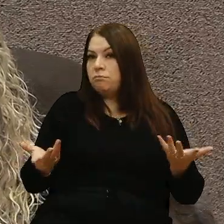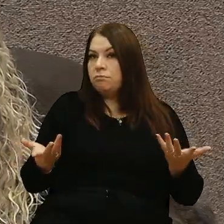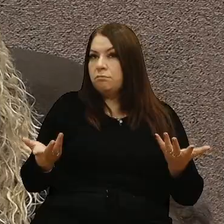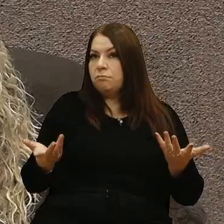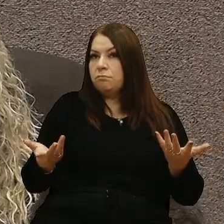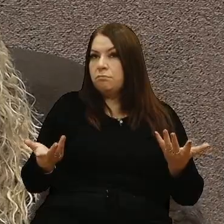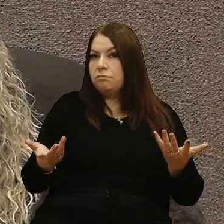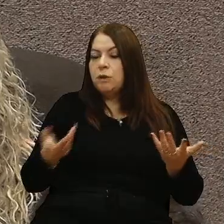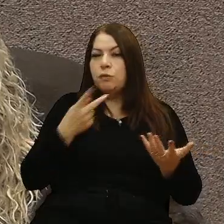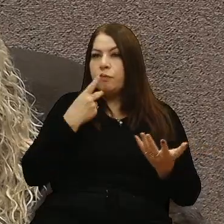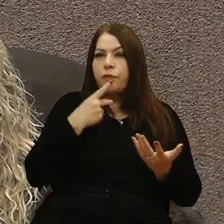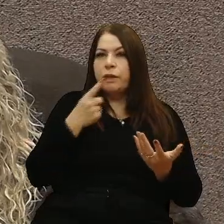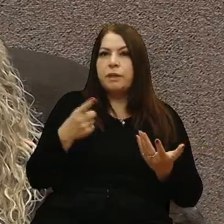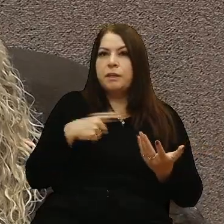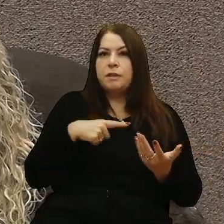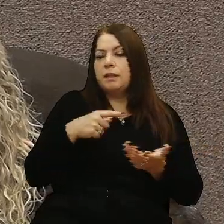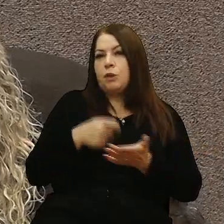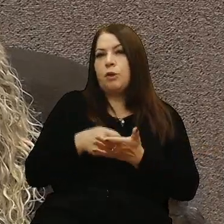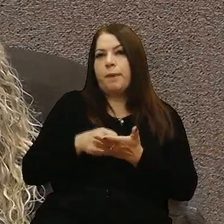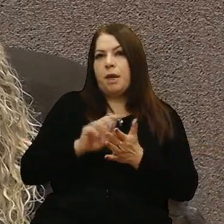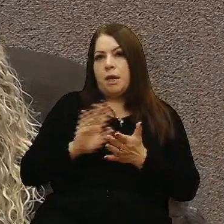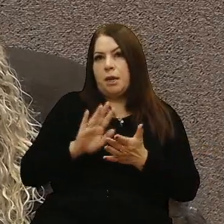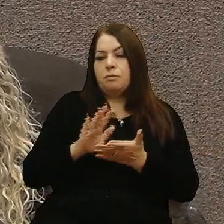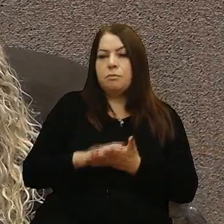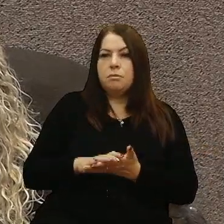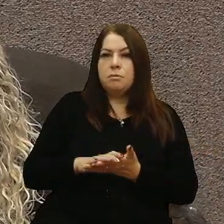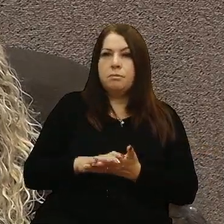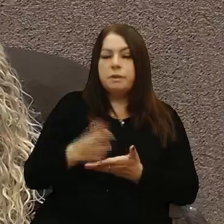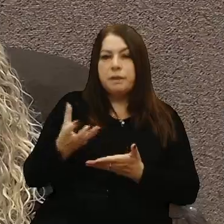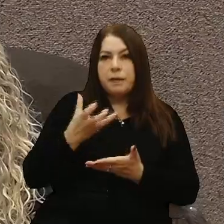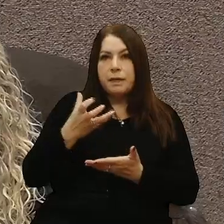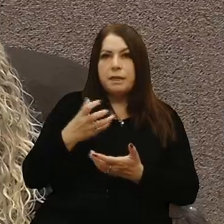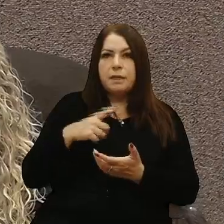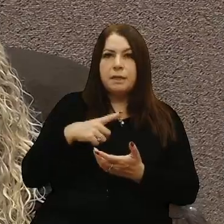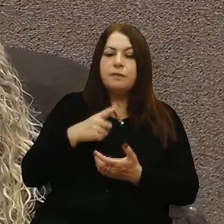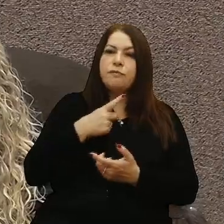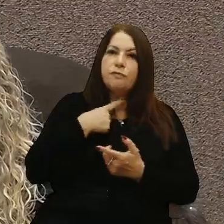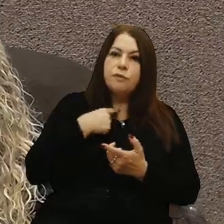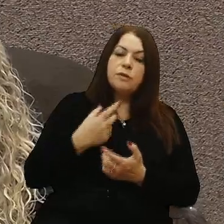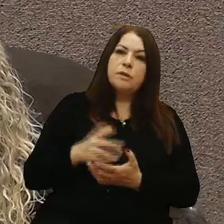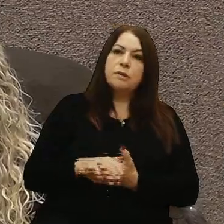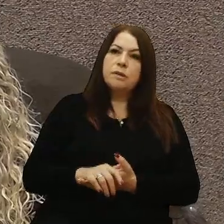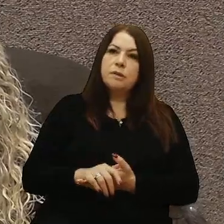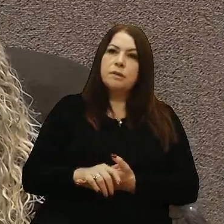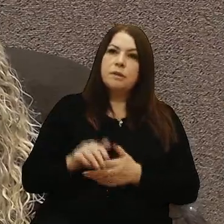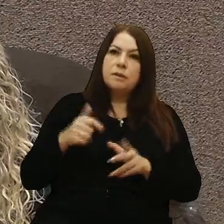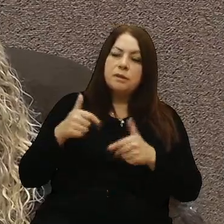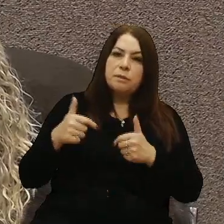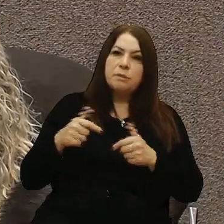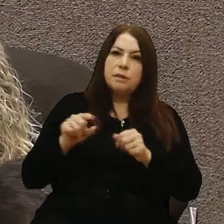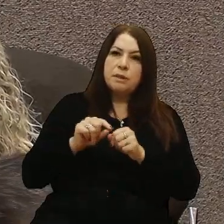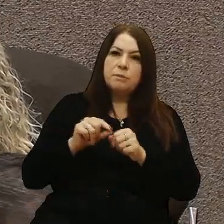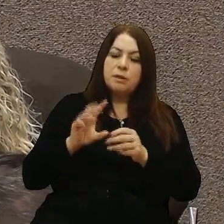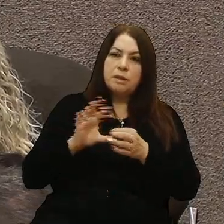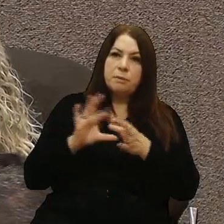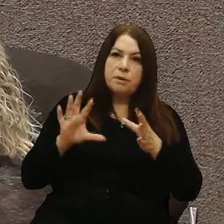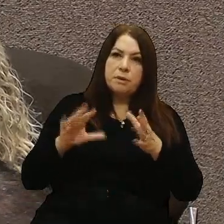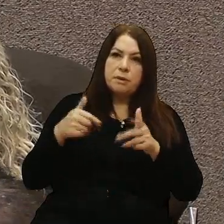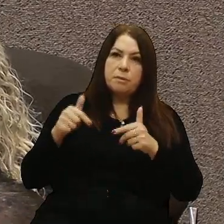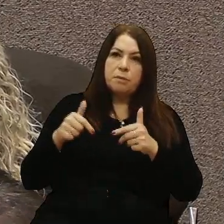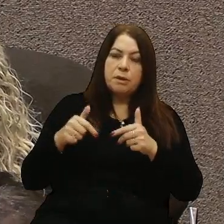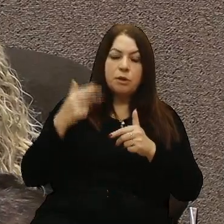não estou dizendo que tenha que ser obrigado, mas aqueles que querem, que têm vontade de trabalhar, deveria ser liberado a